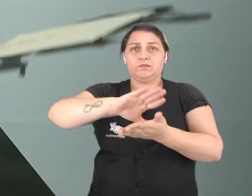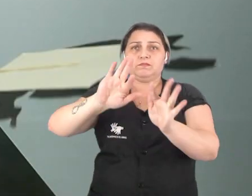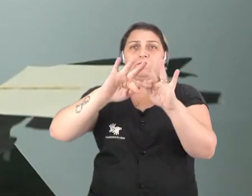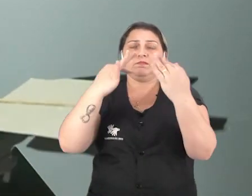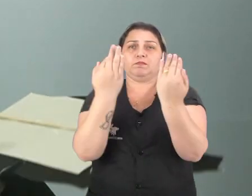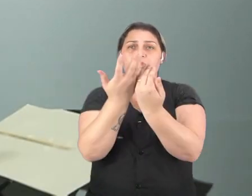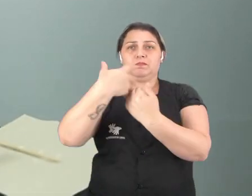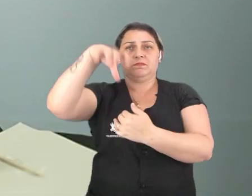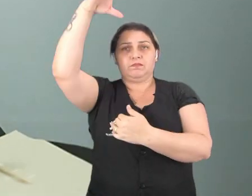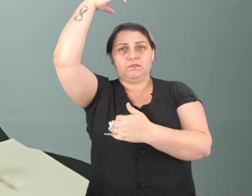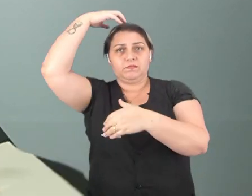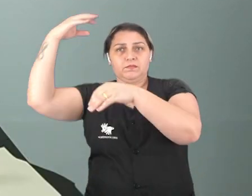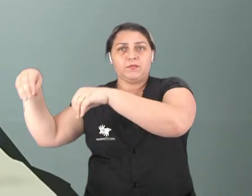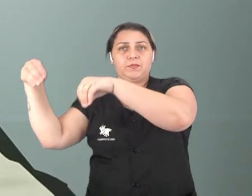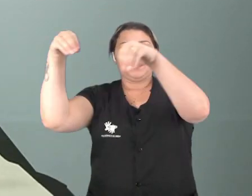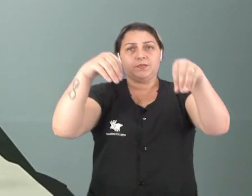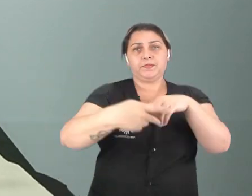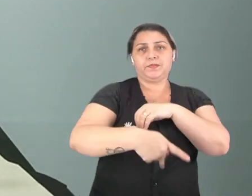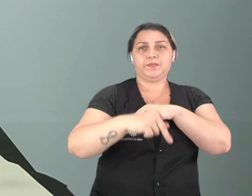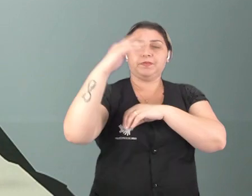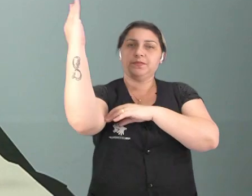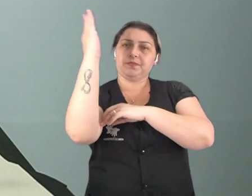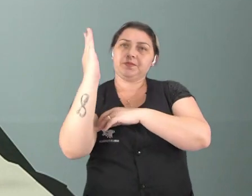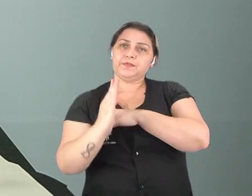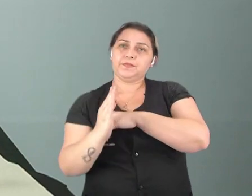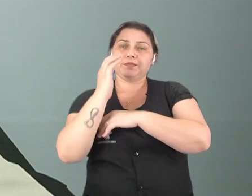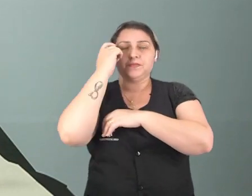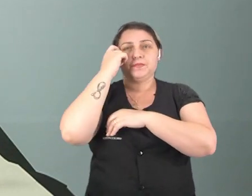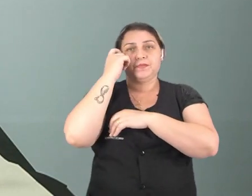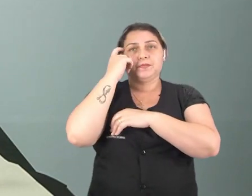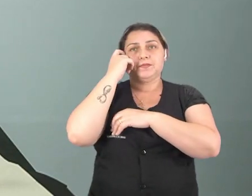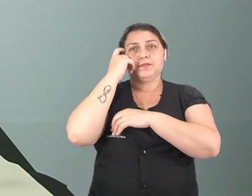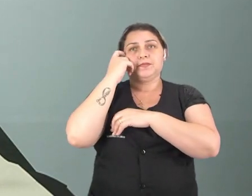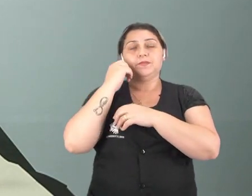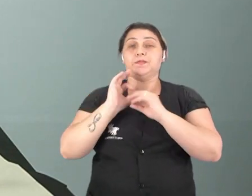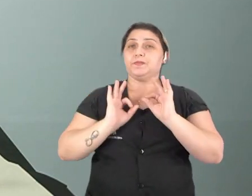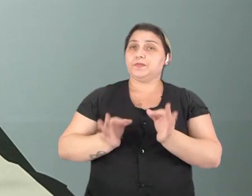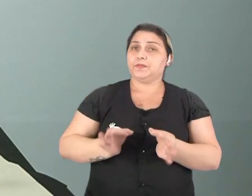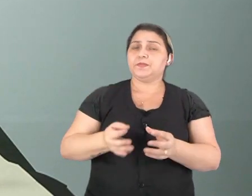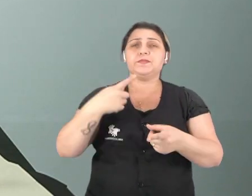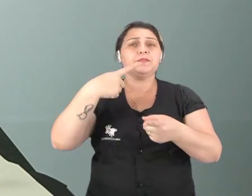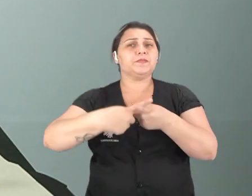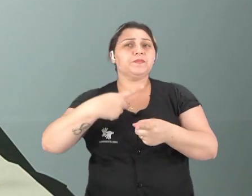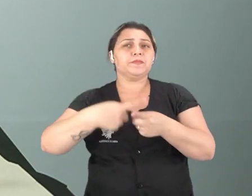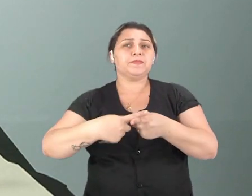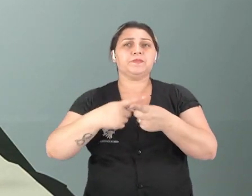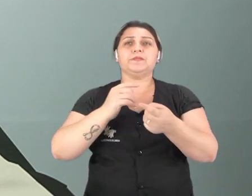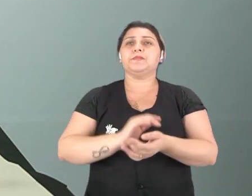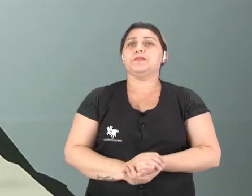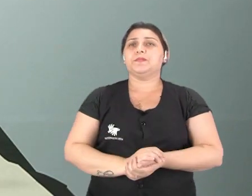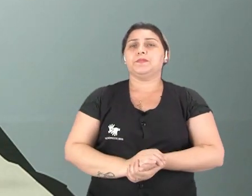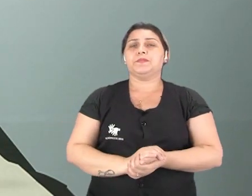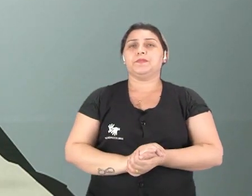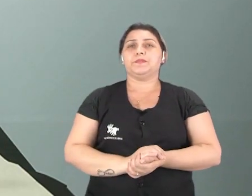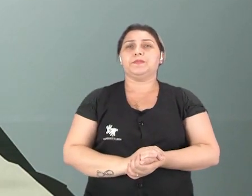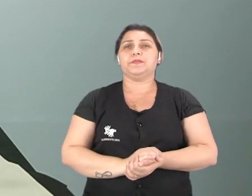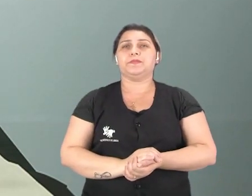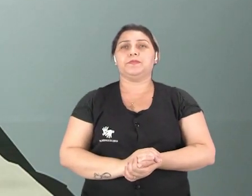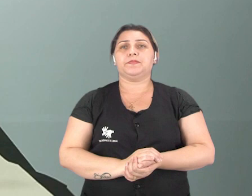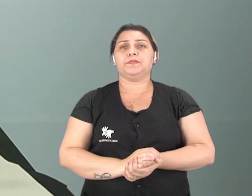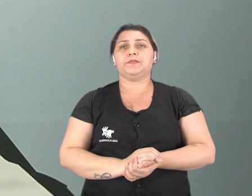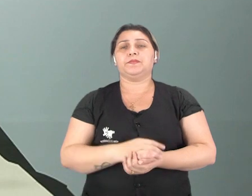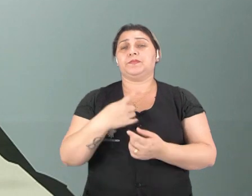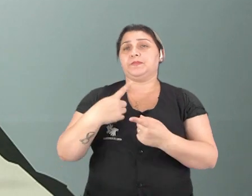veio toda para cá, para o Brasil. Certo? Por quê? Por que que ele veio? Porque